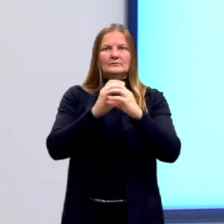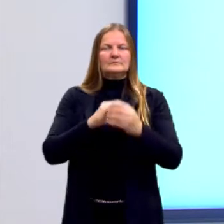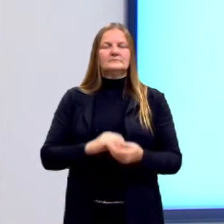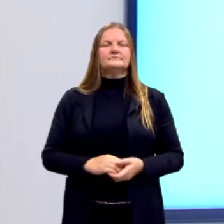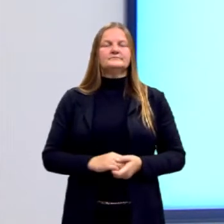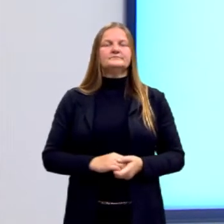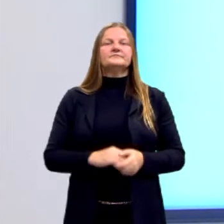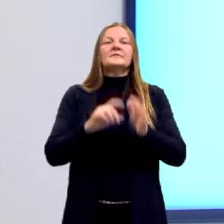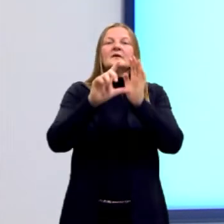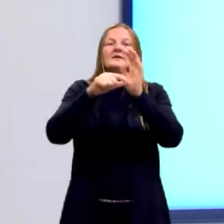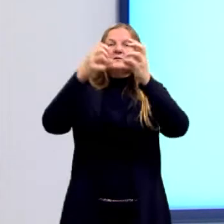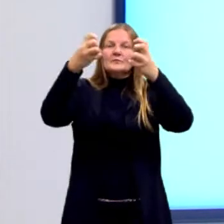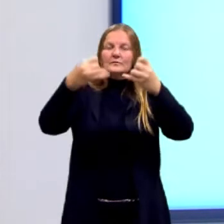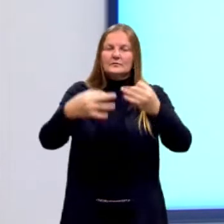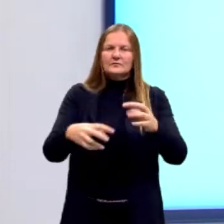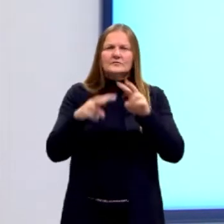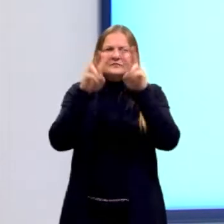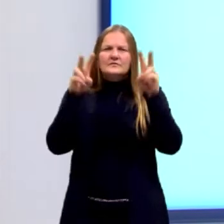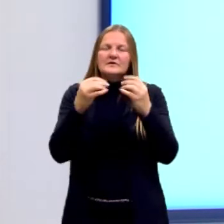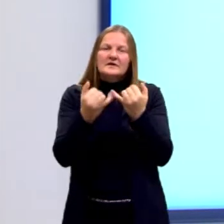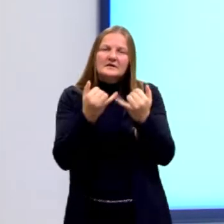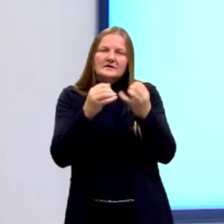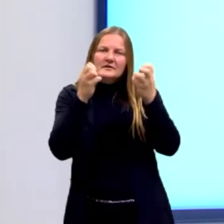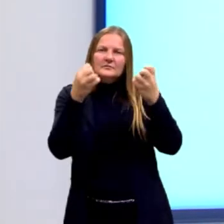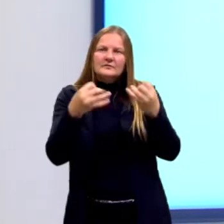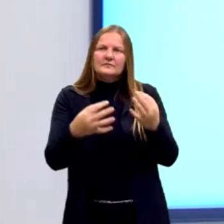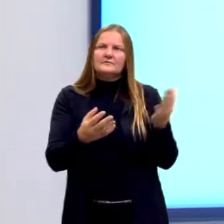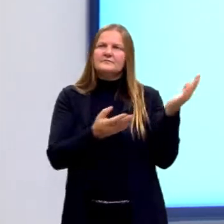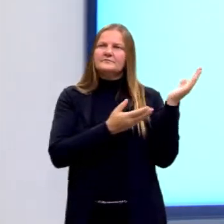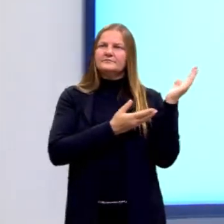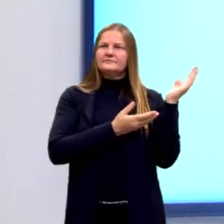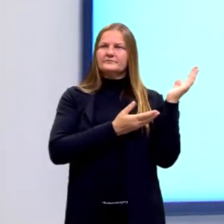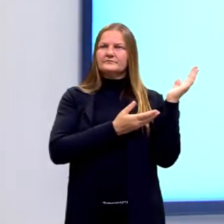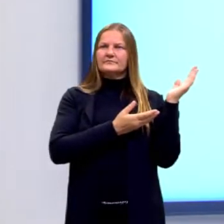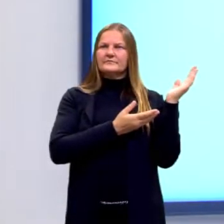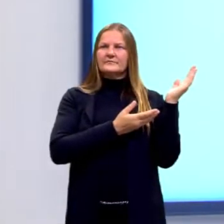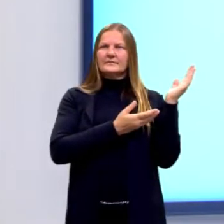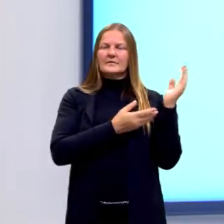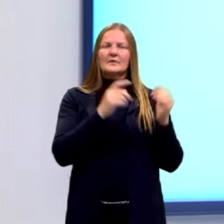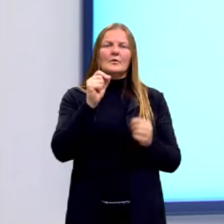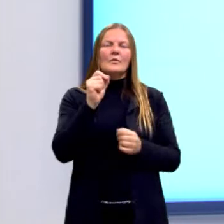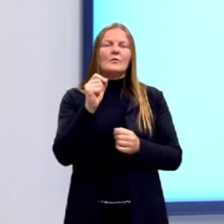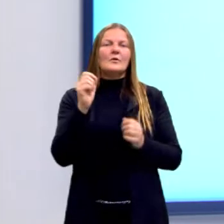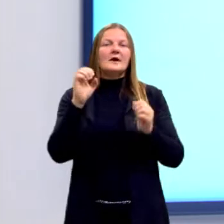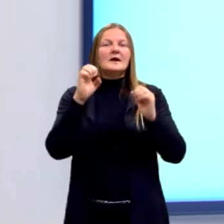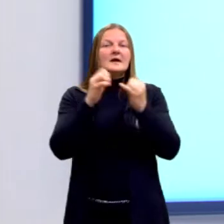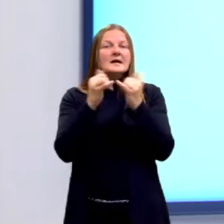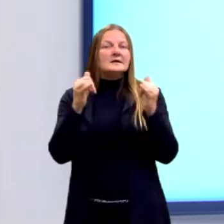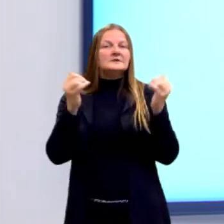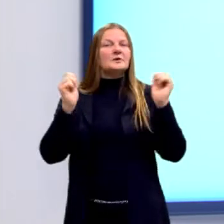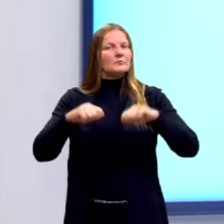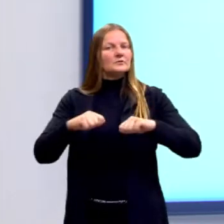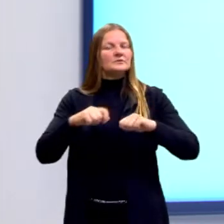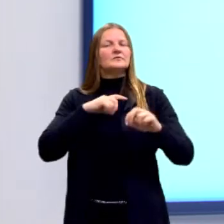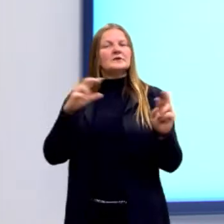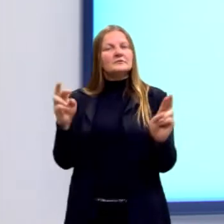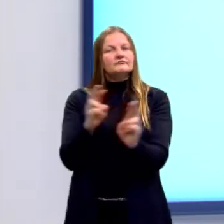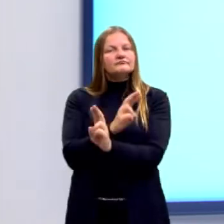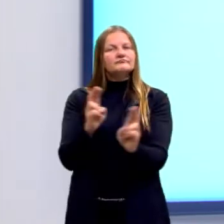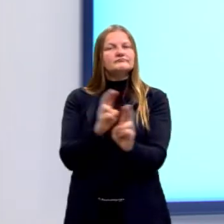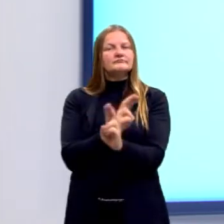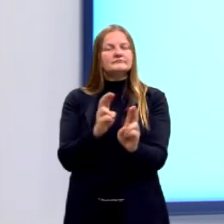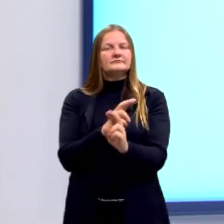depois a gente ter visto nesse exemplo a gente consegue então ver nem que a energia potencial elétrica ela tem uma relação